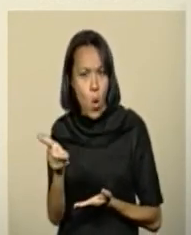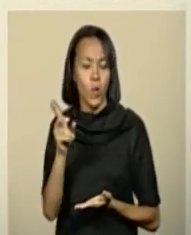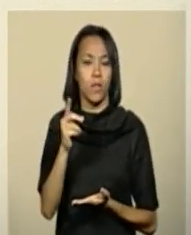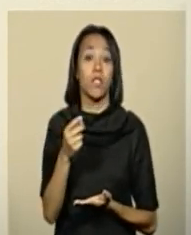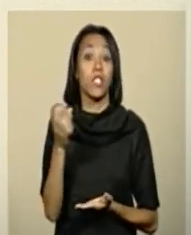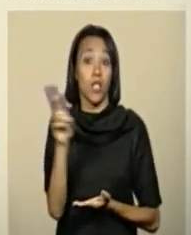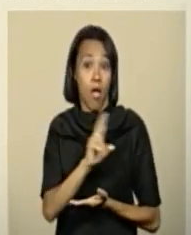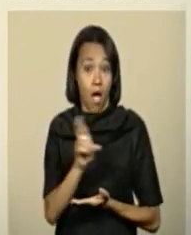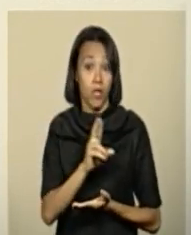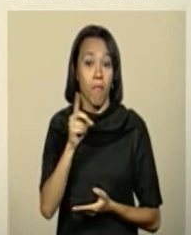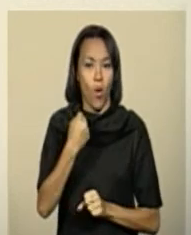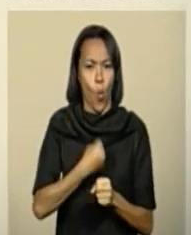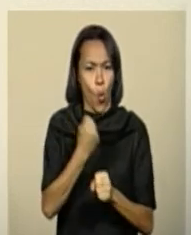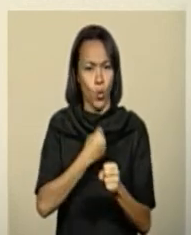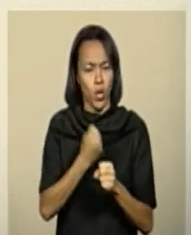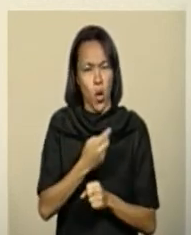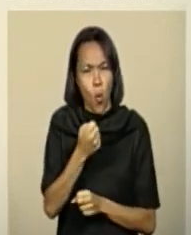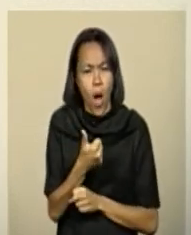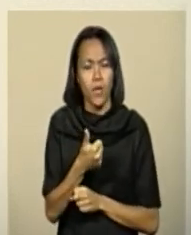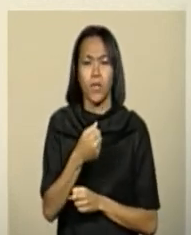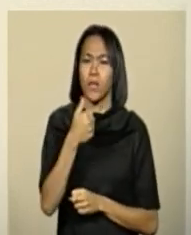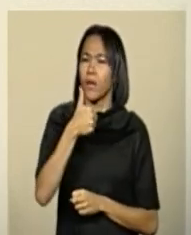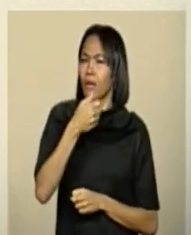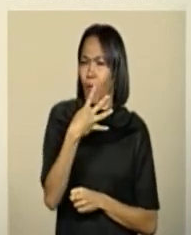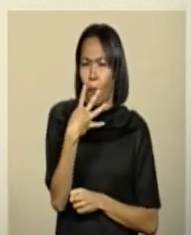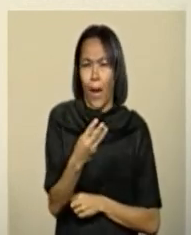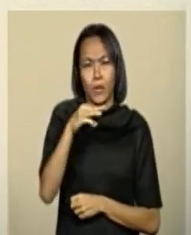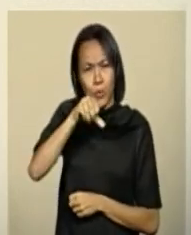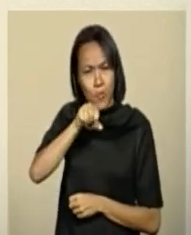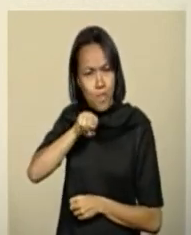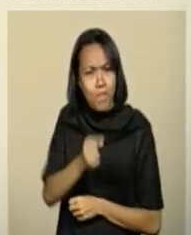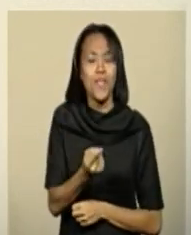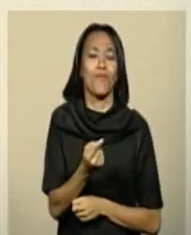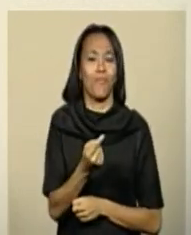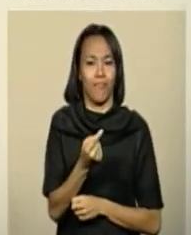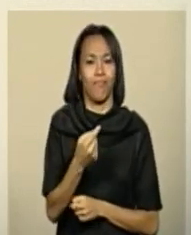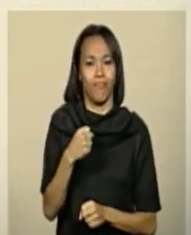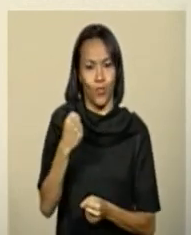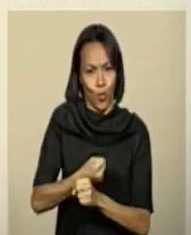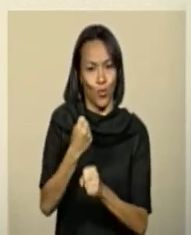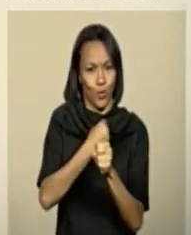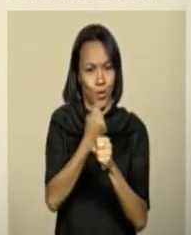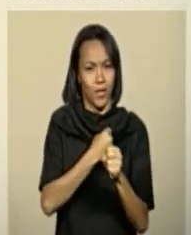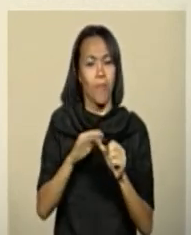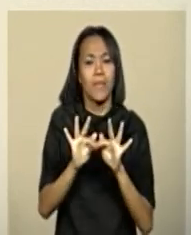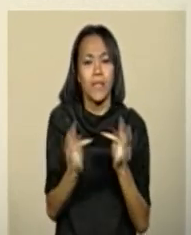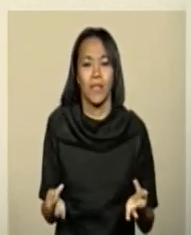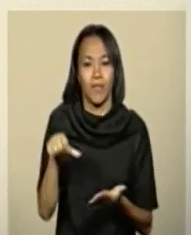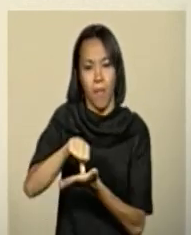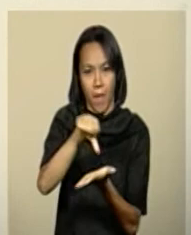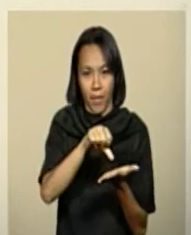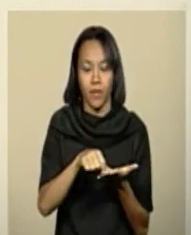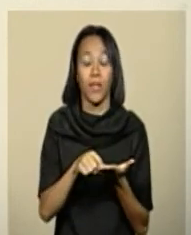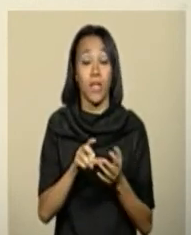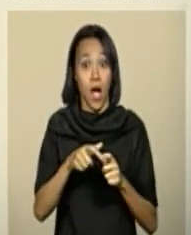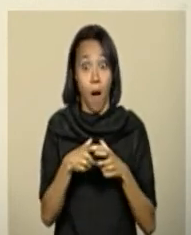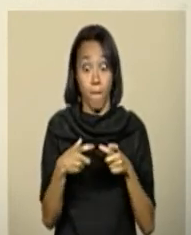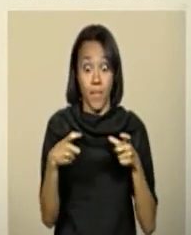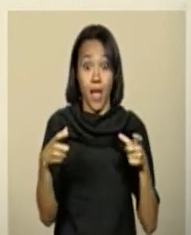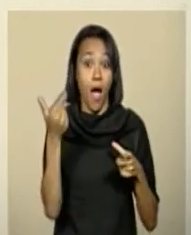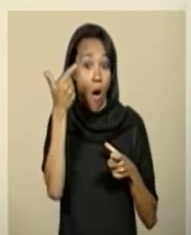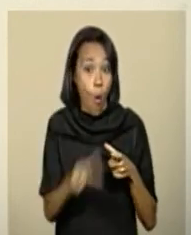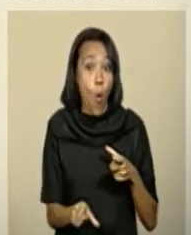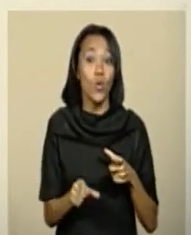construir e equipar quase 4 mil novas unidades básicas de saúde. e reformar e ampliar